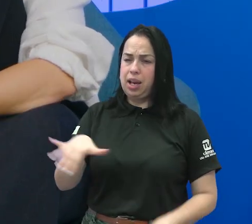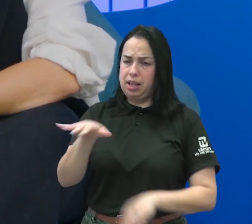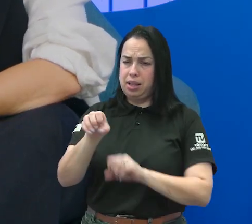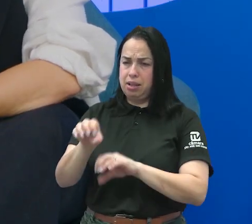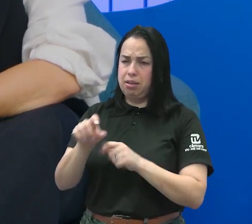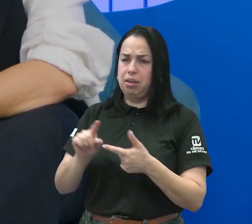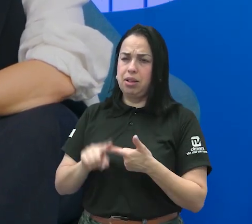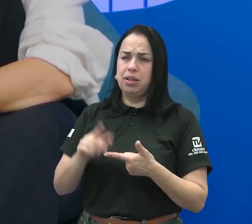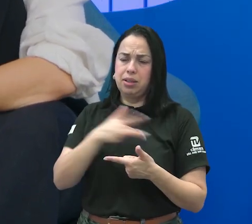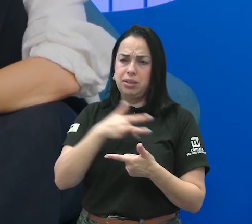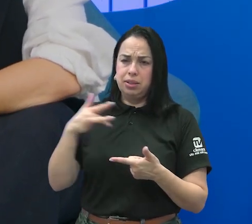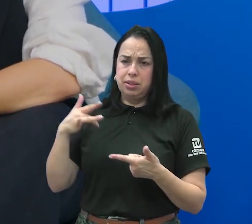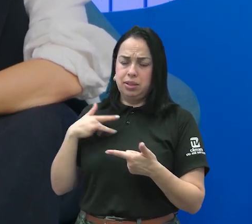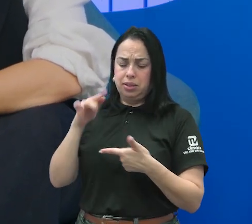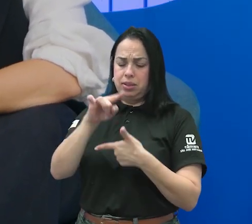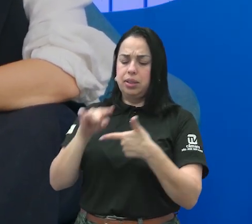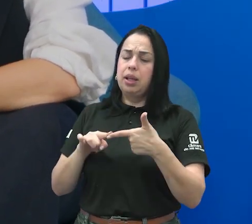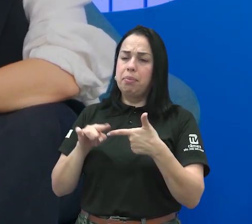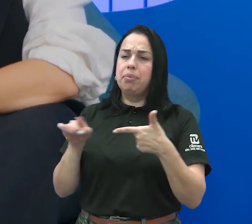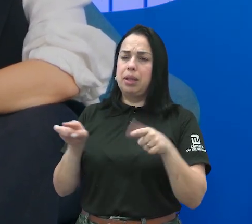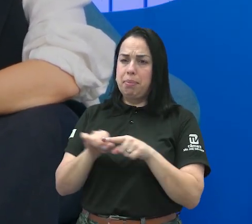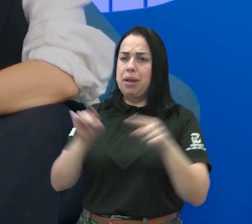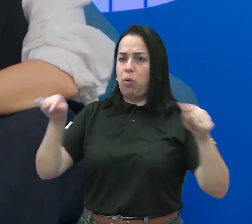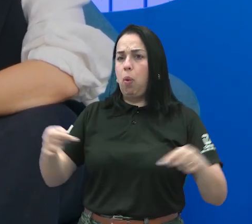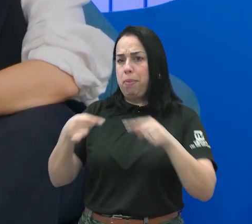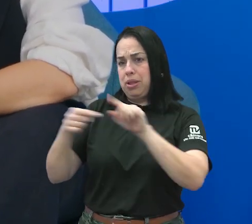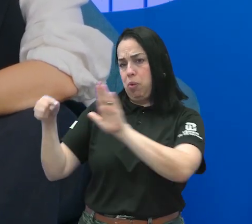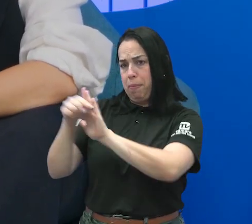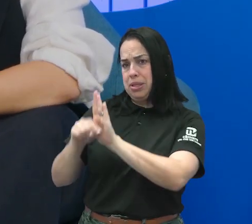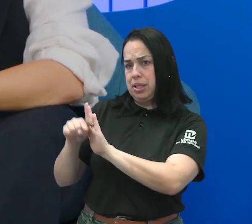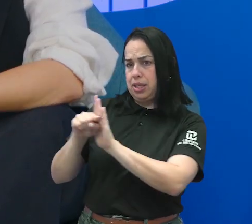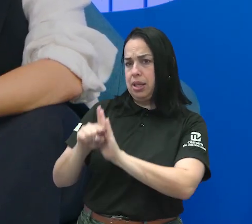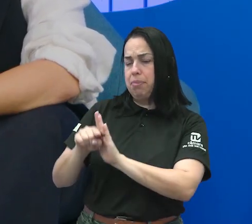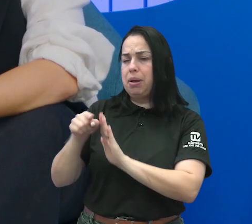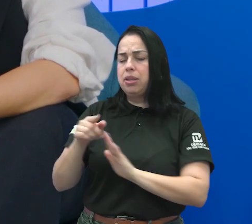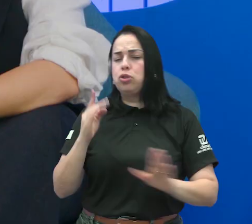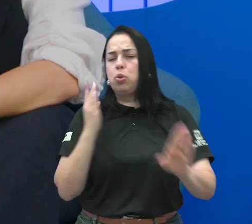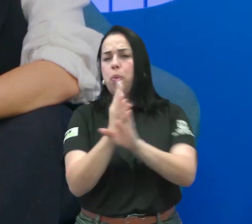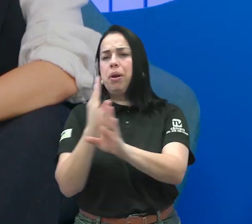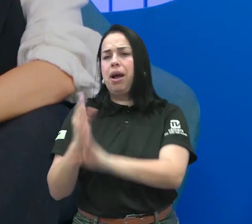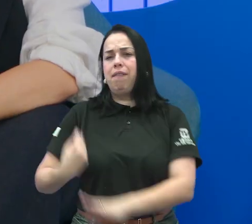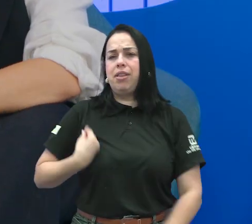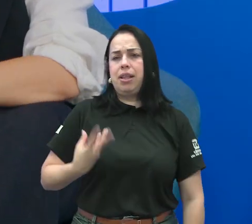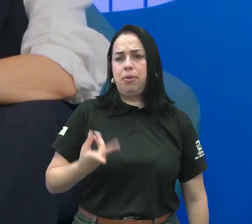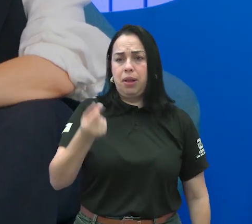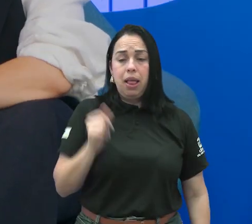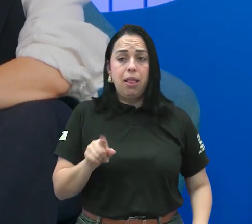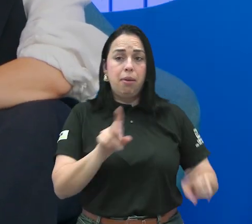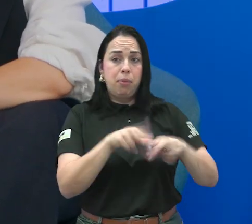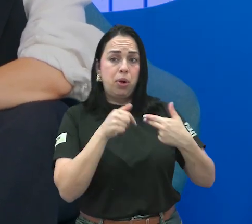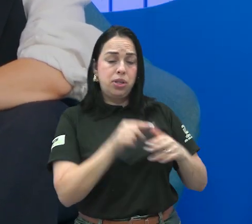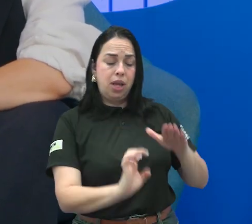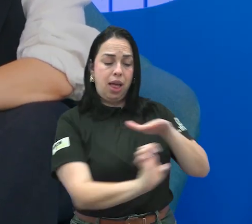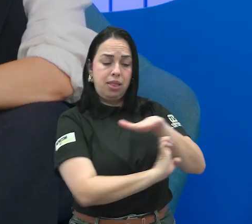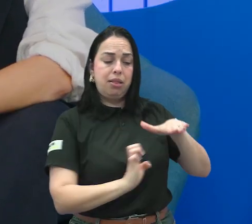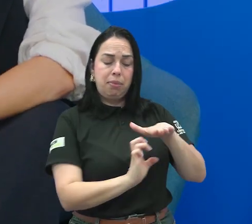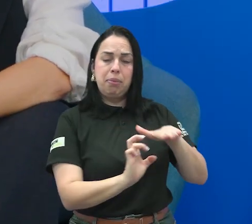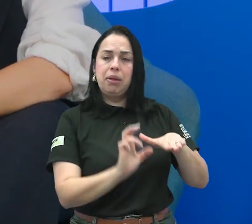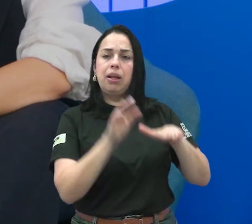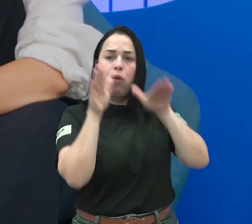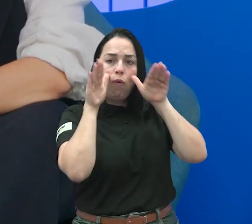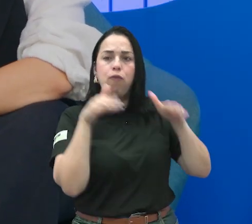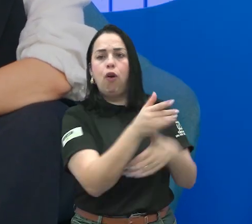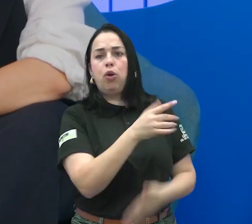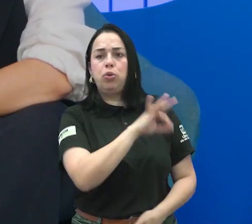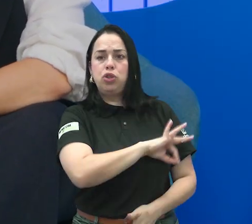da educação e da saúde também, né, que são indicadores que o IDH usa para medir a qualidade de vida. O setor privado está muito ligado à questão da